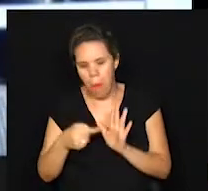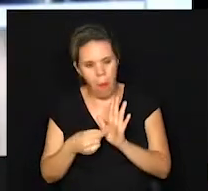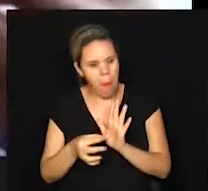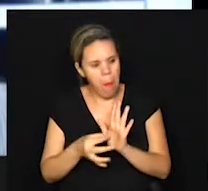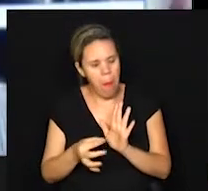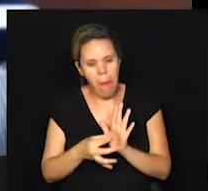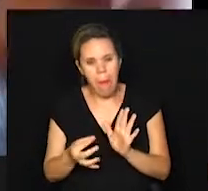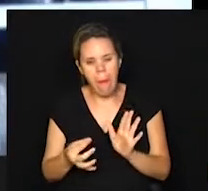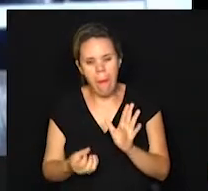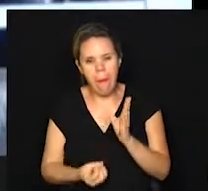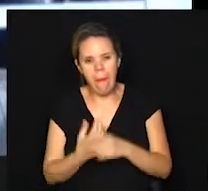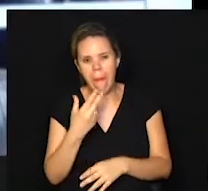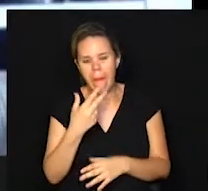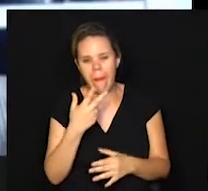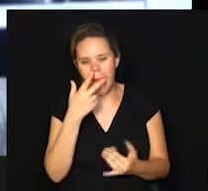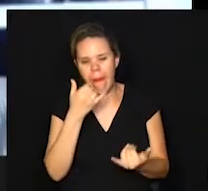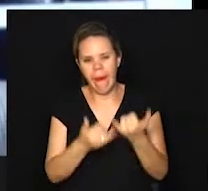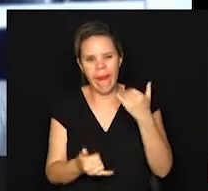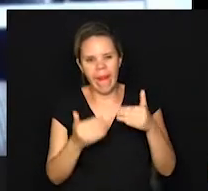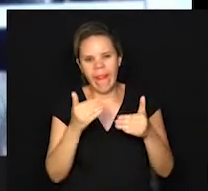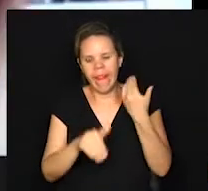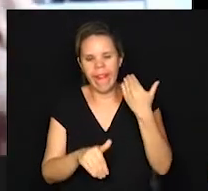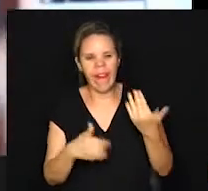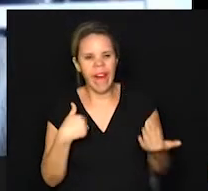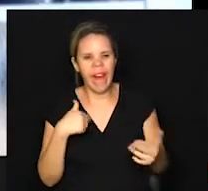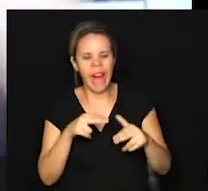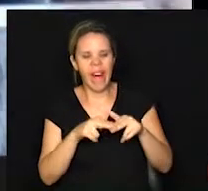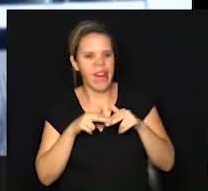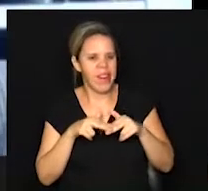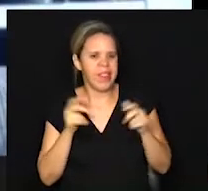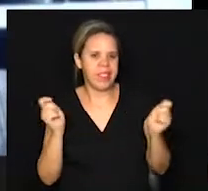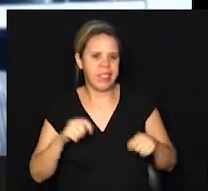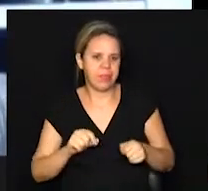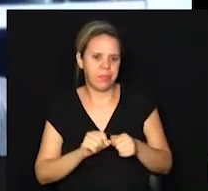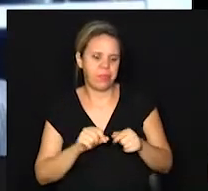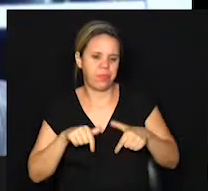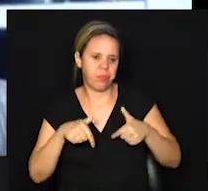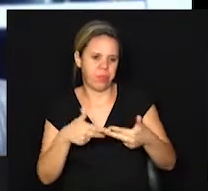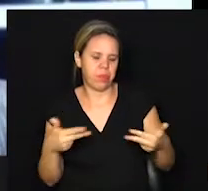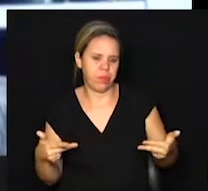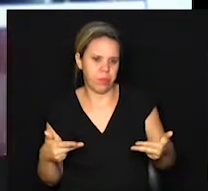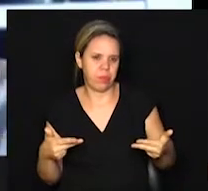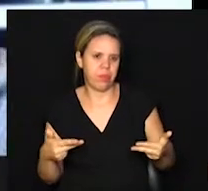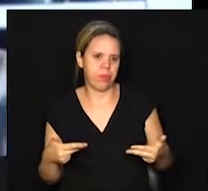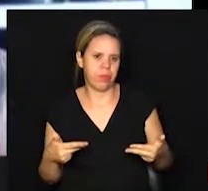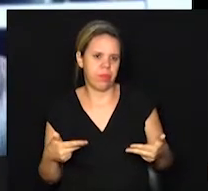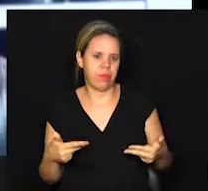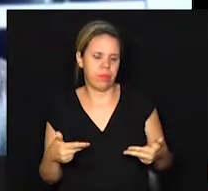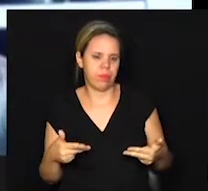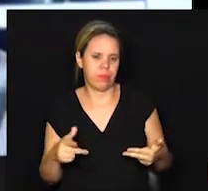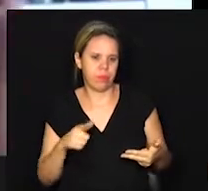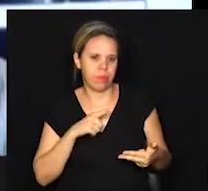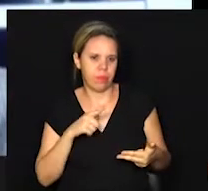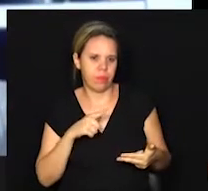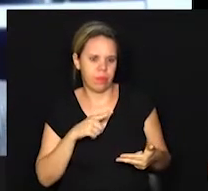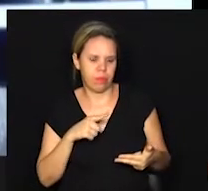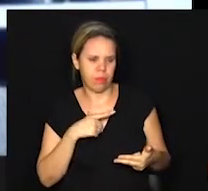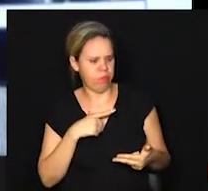ia caracterizar desacordo e, portanto, eles poderiam tomar as medidas cabíveis, né? Aí já tinha um tom meio